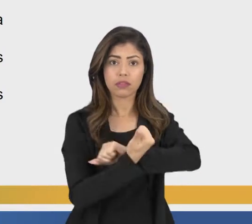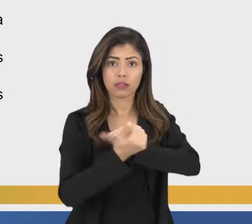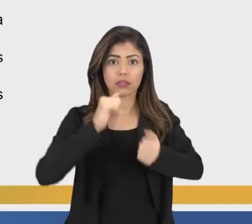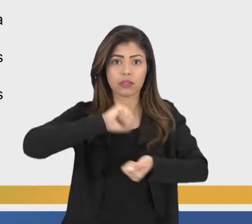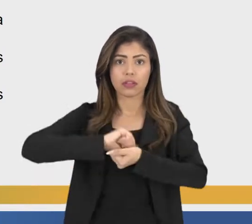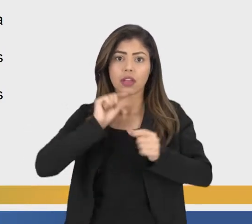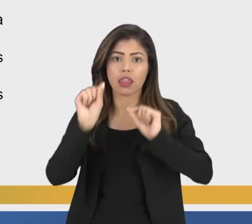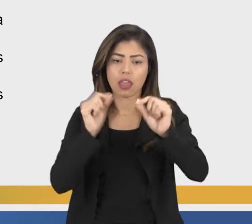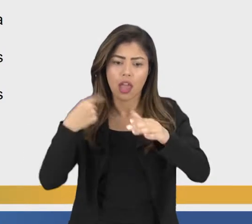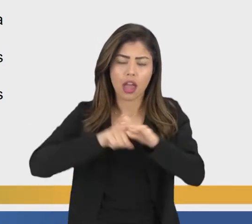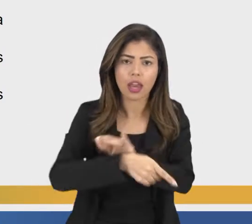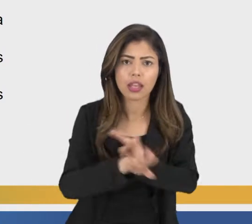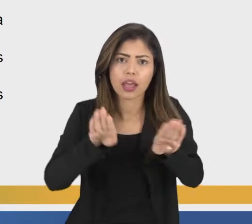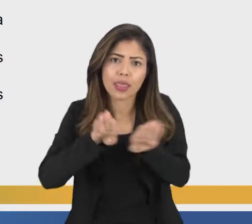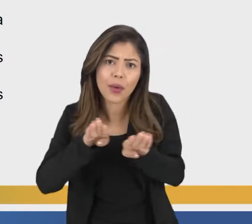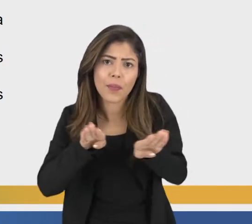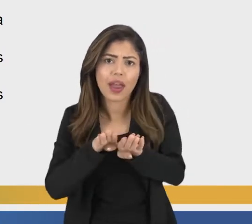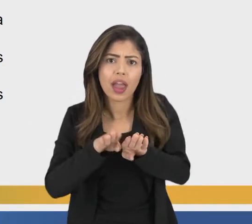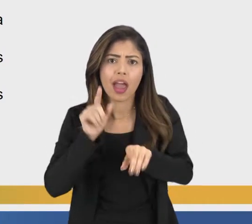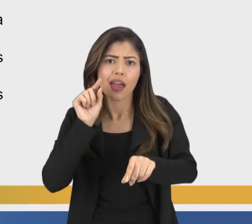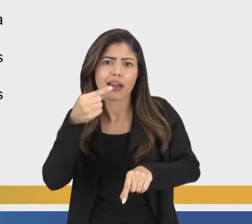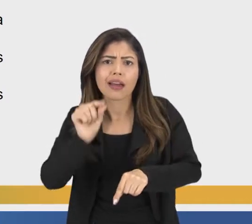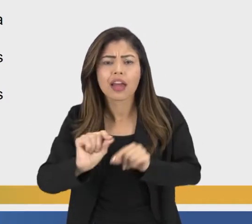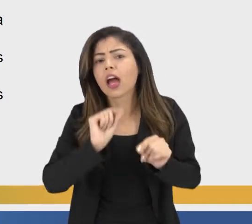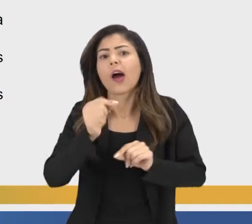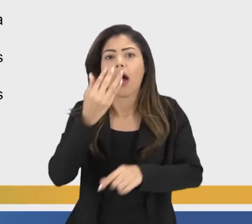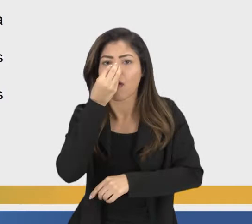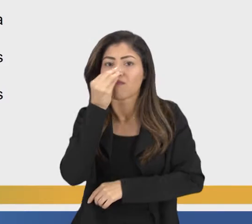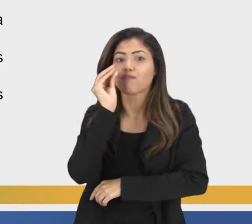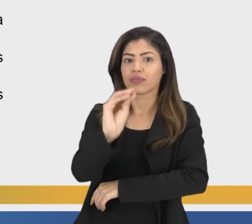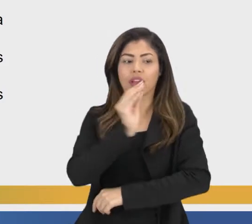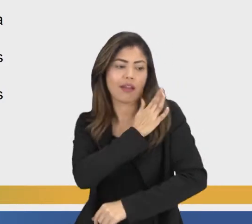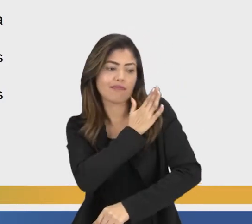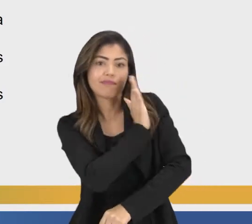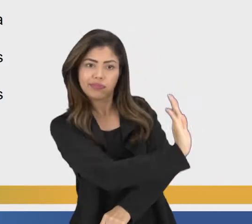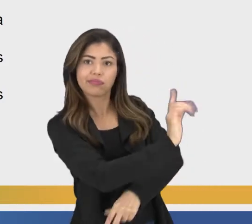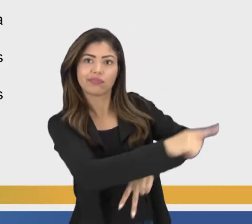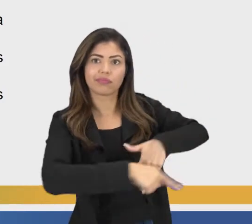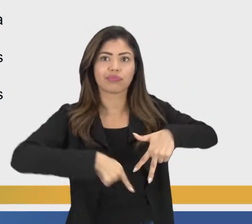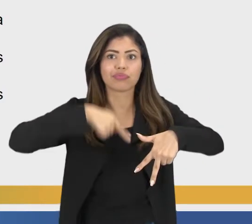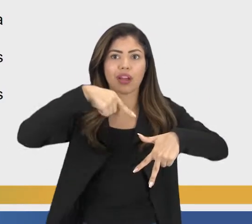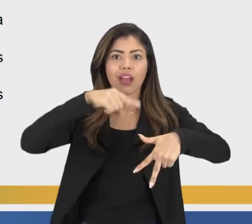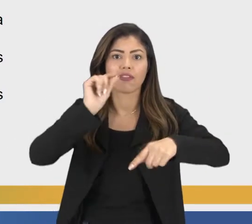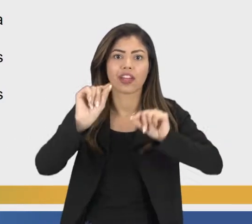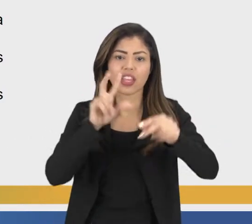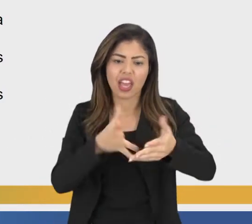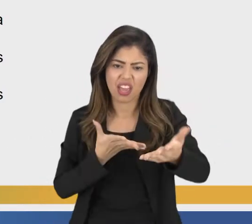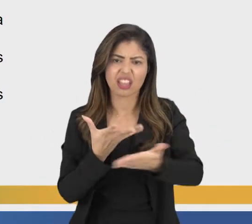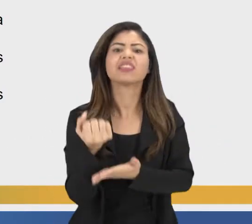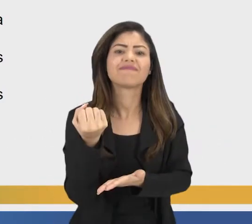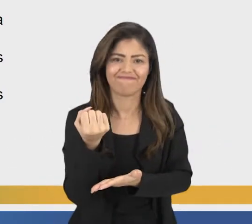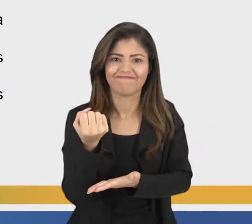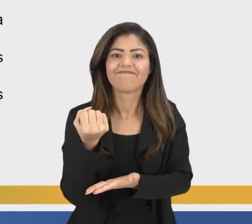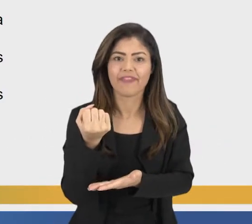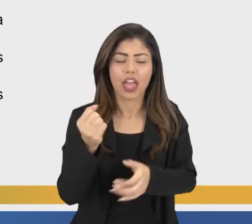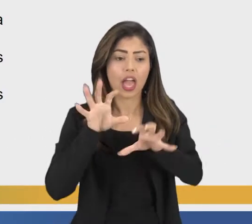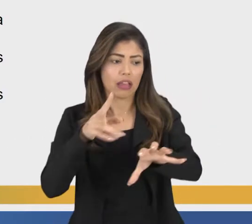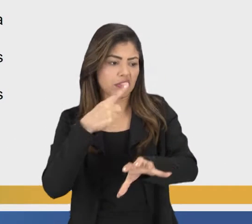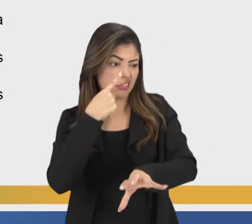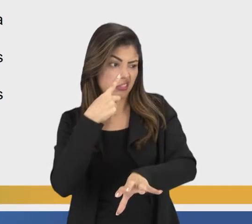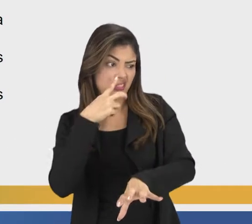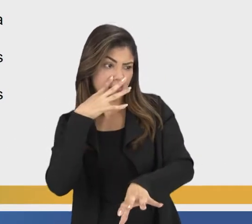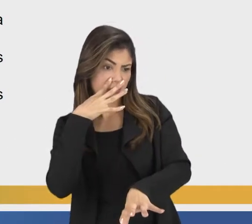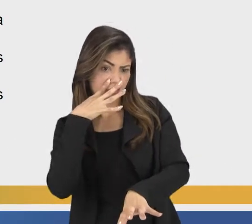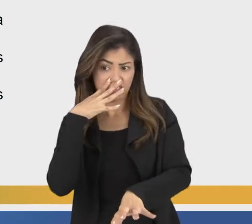quando entra também a questão da discriminação. Eu também vou receber aqueles